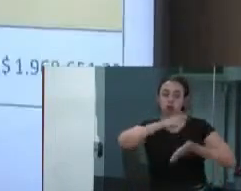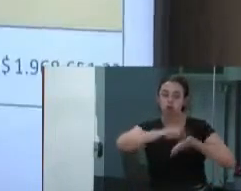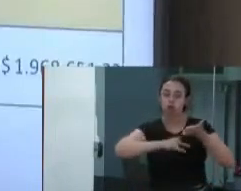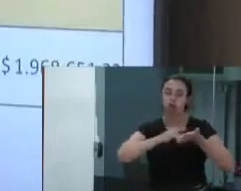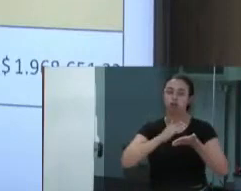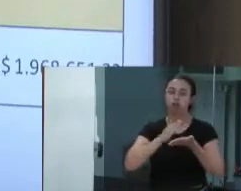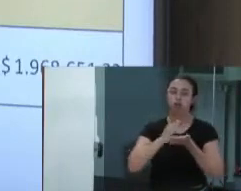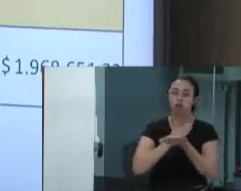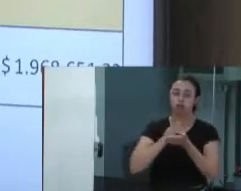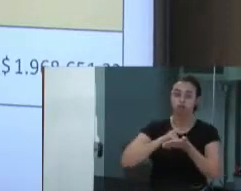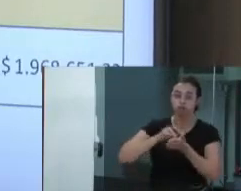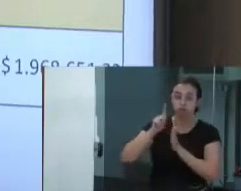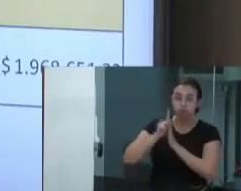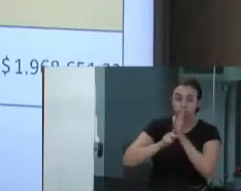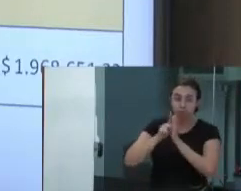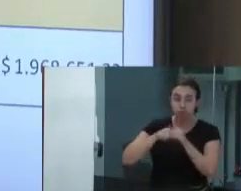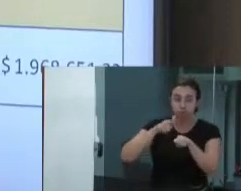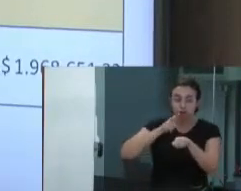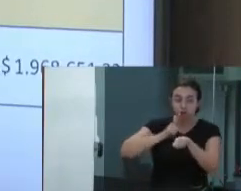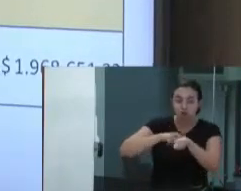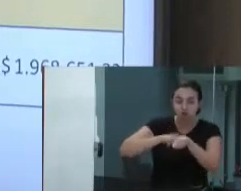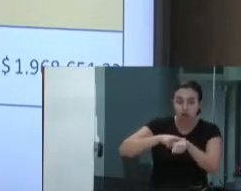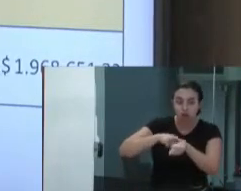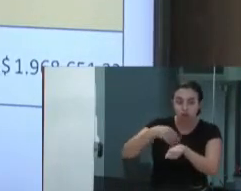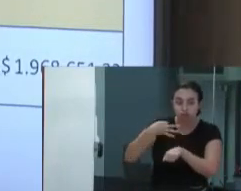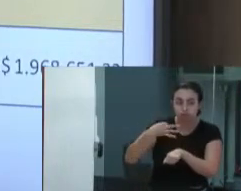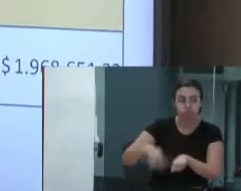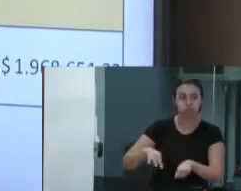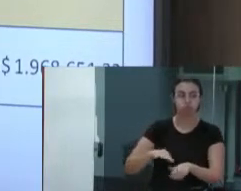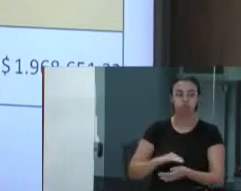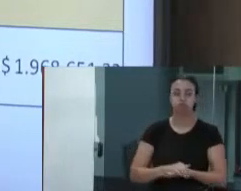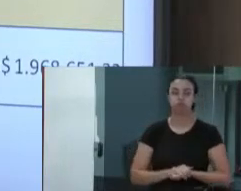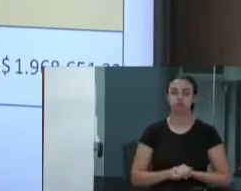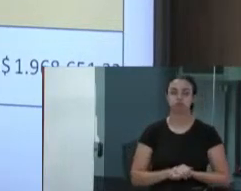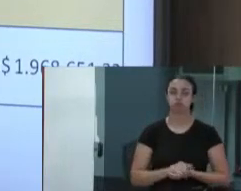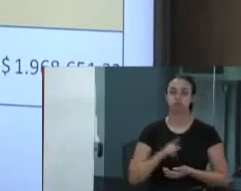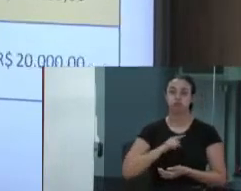vezes foi algum projeto pontual. E aí nós tivemos, né, esse